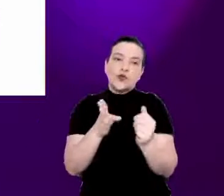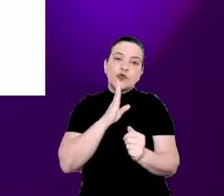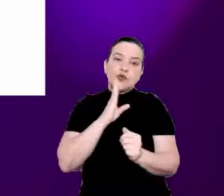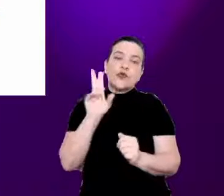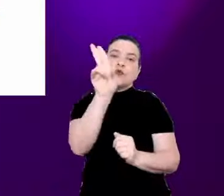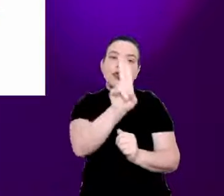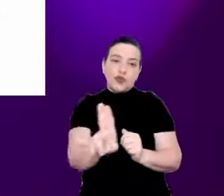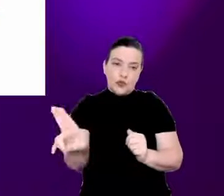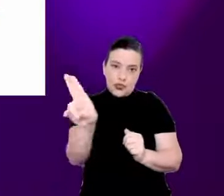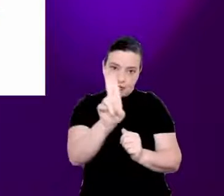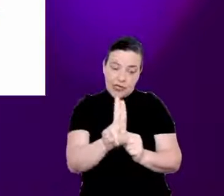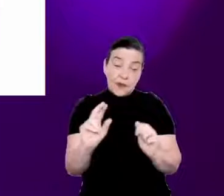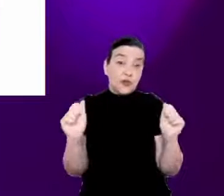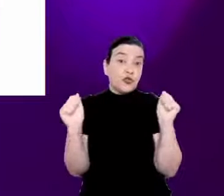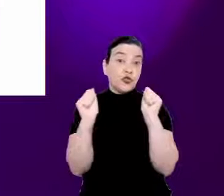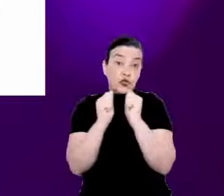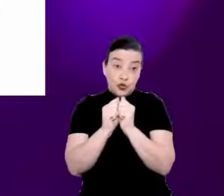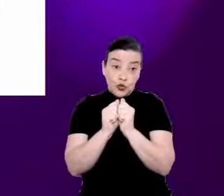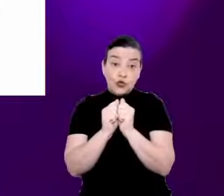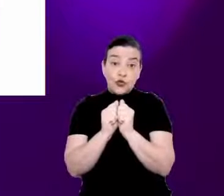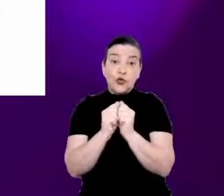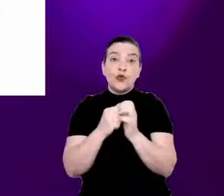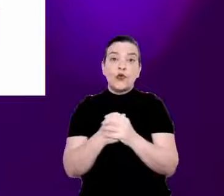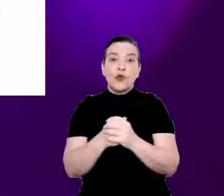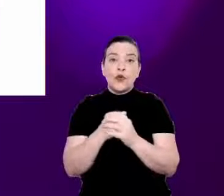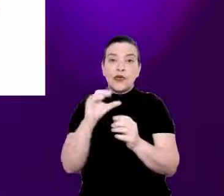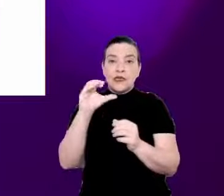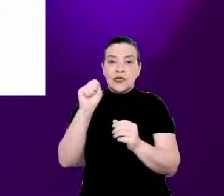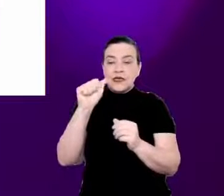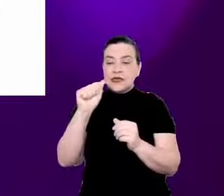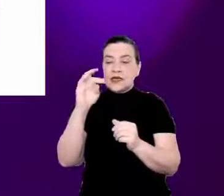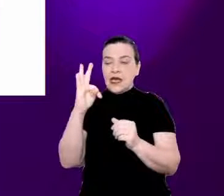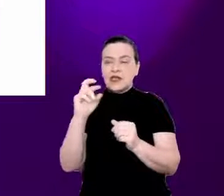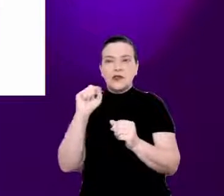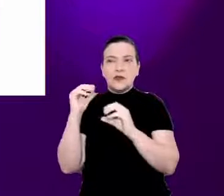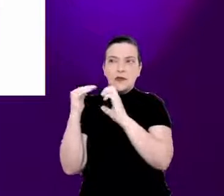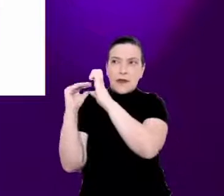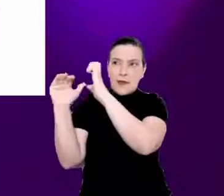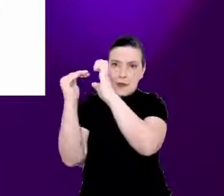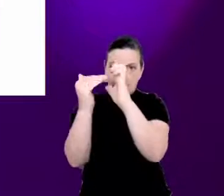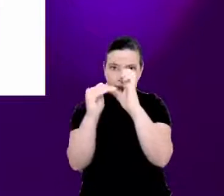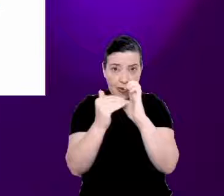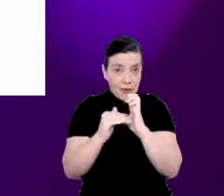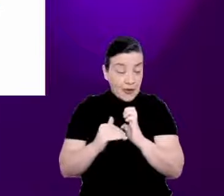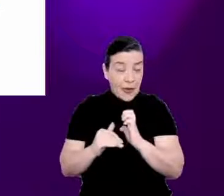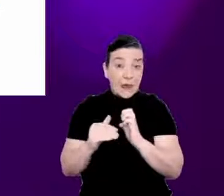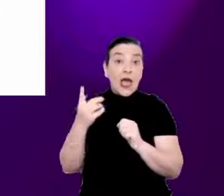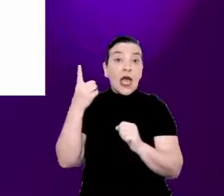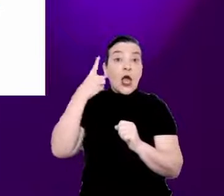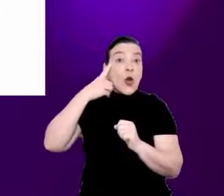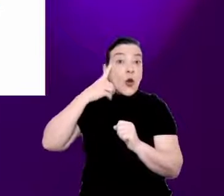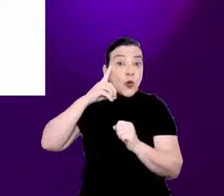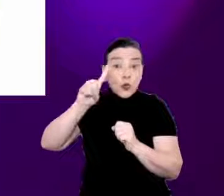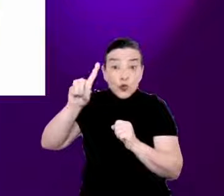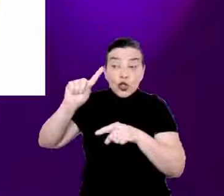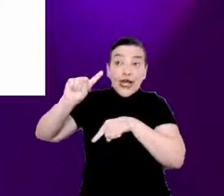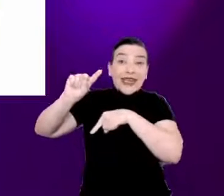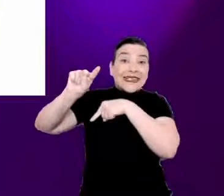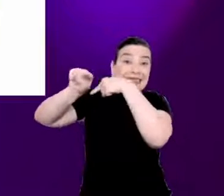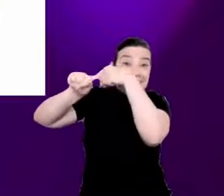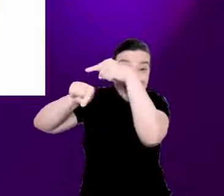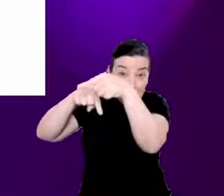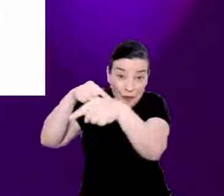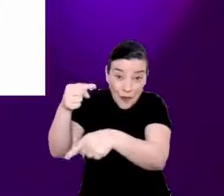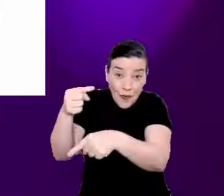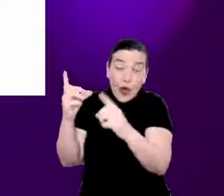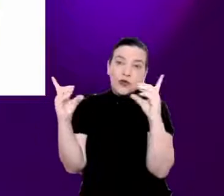utilizamos junto com a CSAT, através de disparo de e-mails, sempre um dia após a passagem dos nossos pacientes